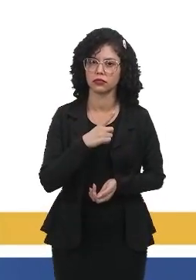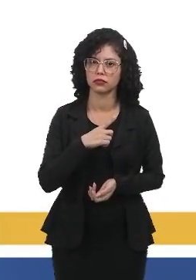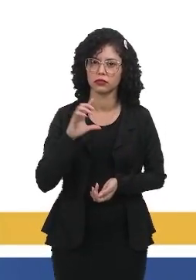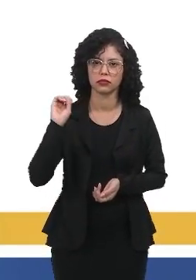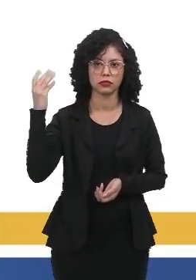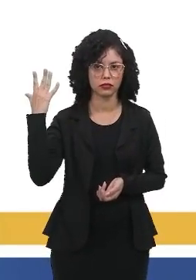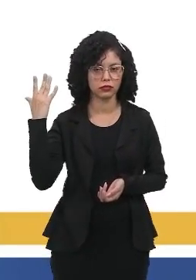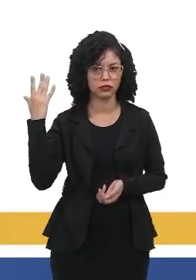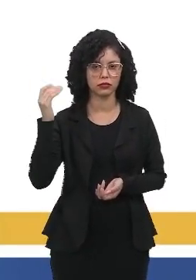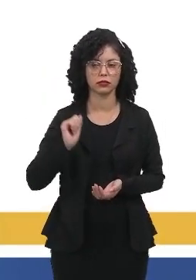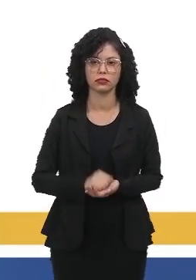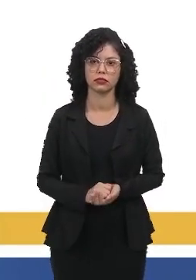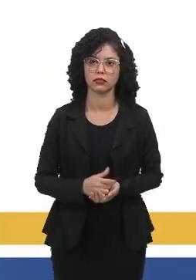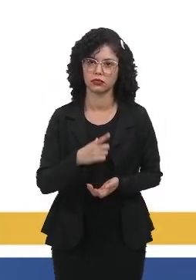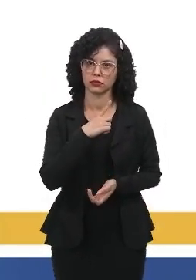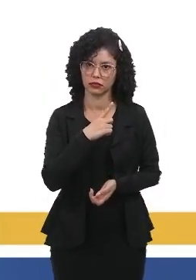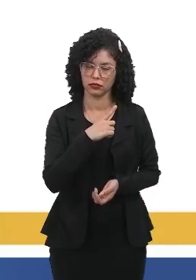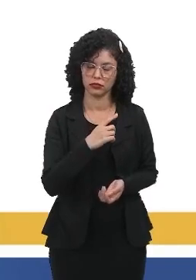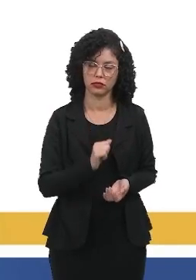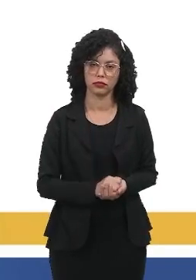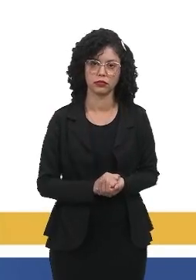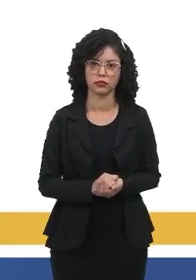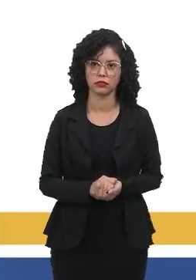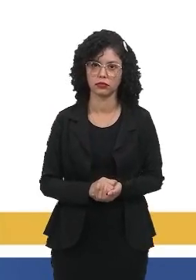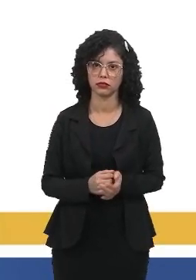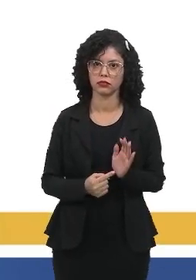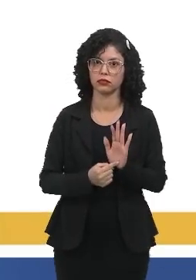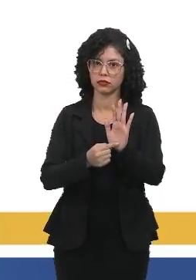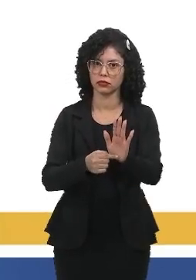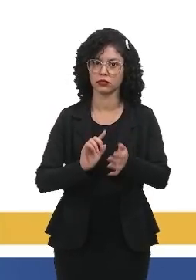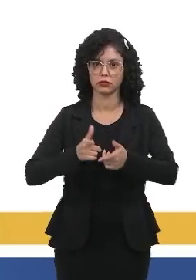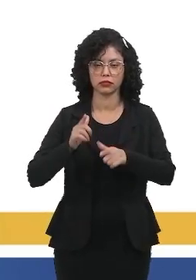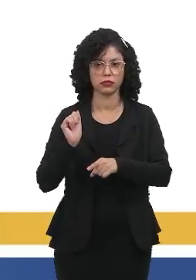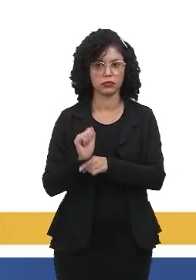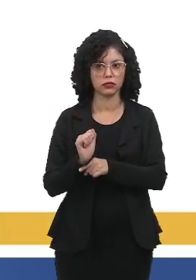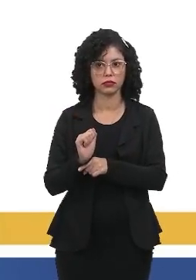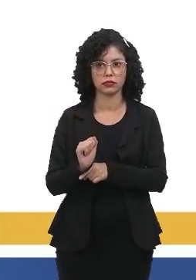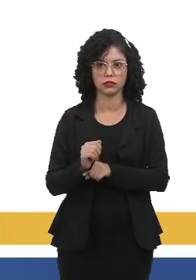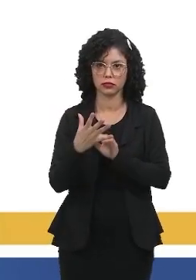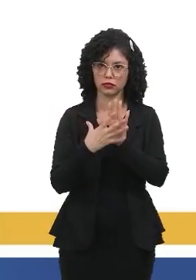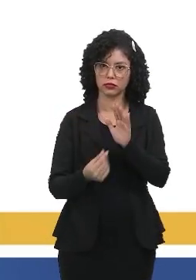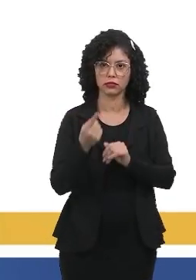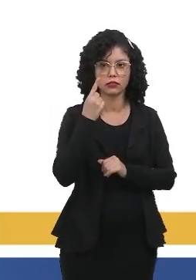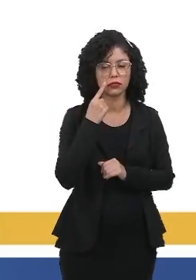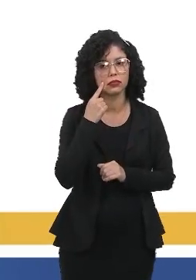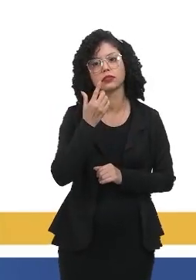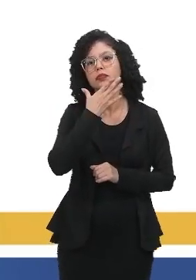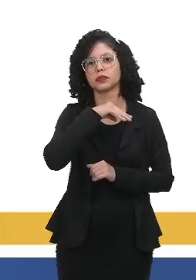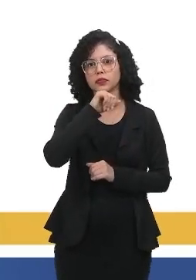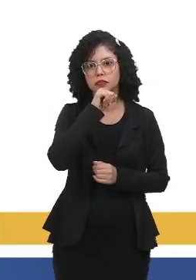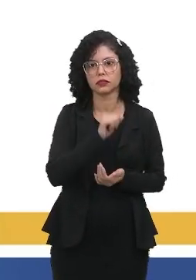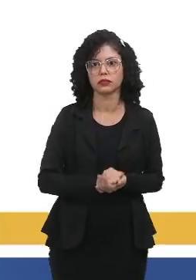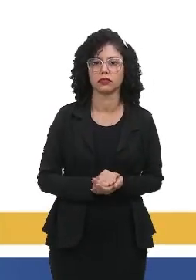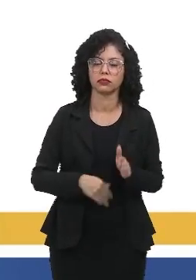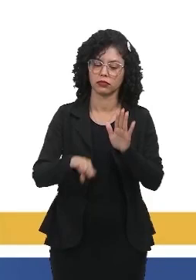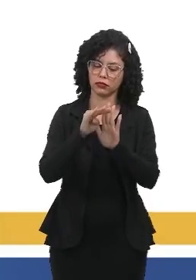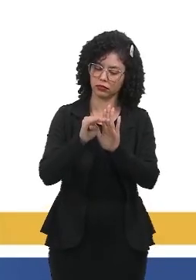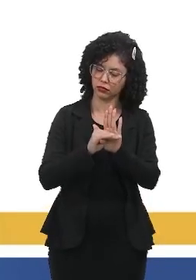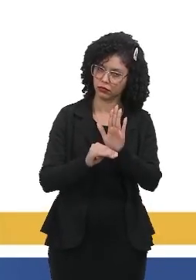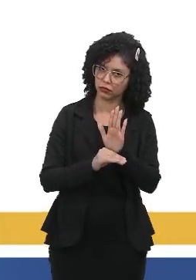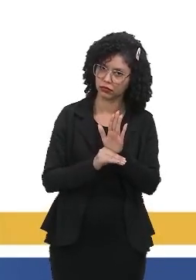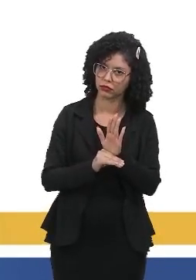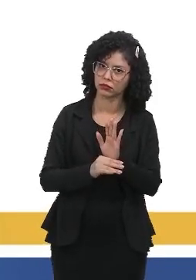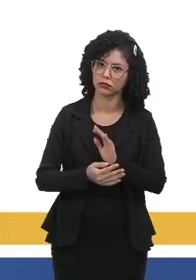causou o que que ela e está nos mostrando aí letra a reflete o olhar do pai sobre as etapas do